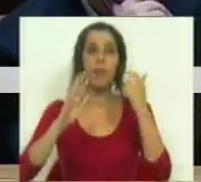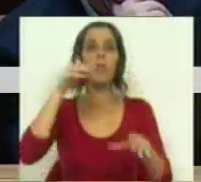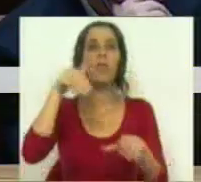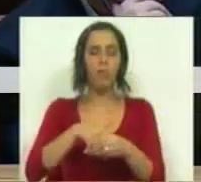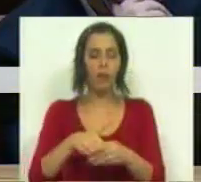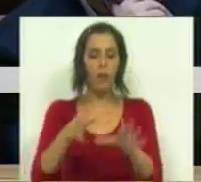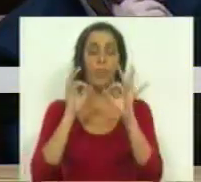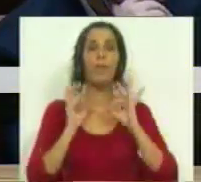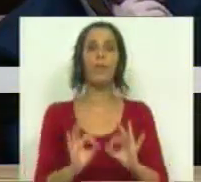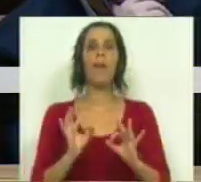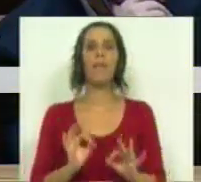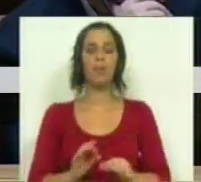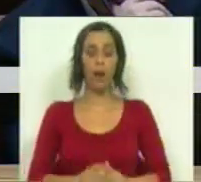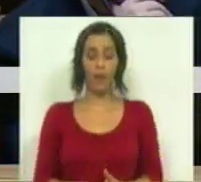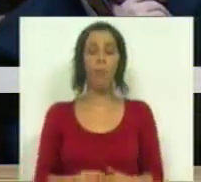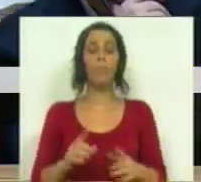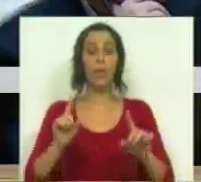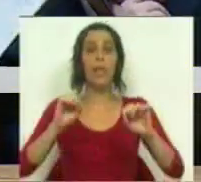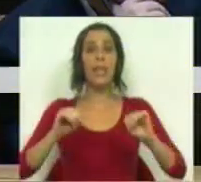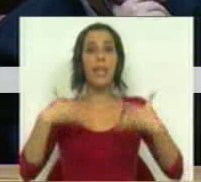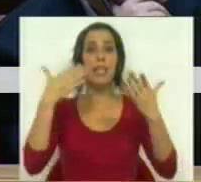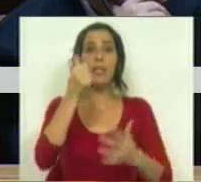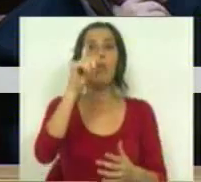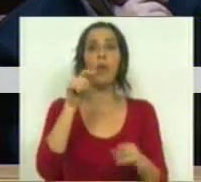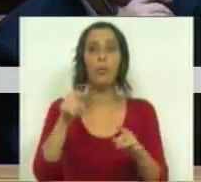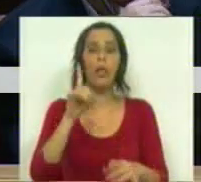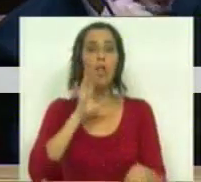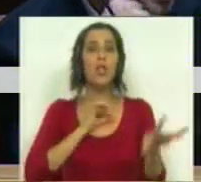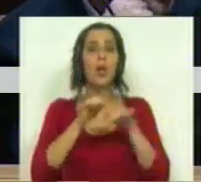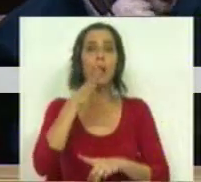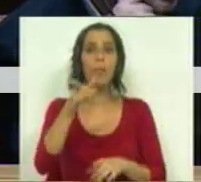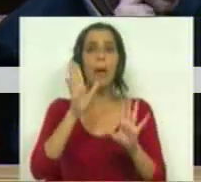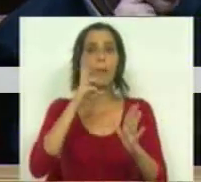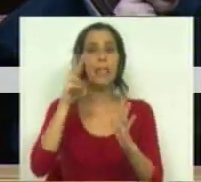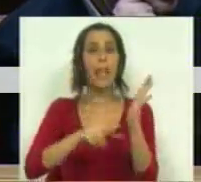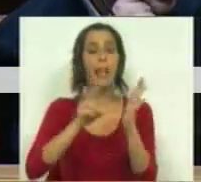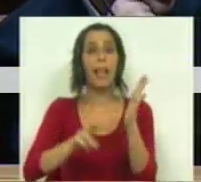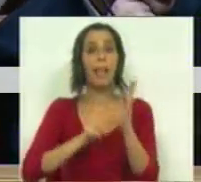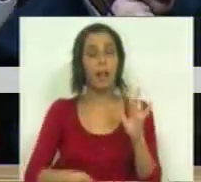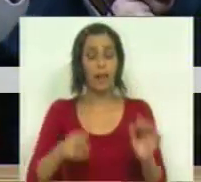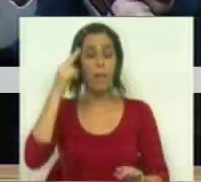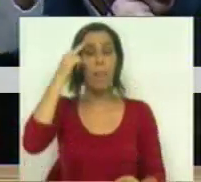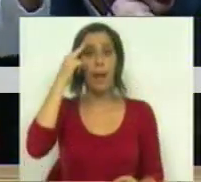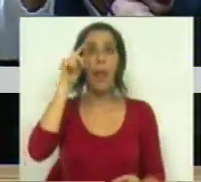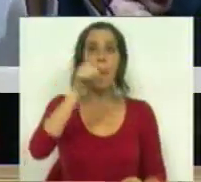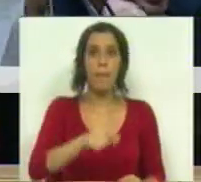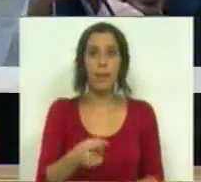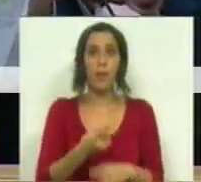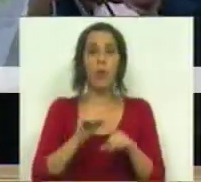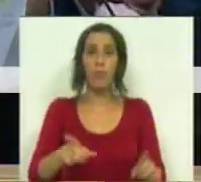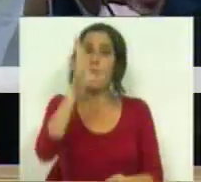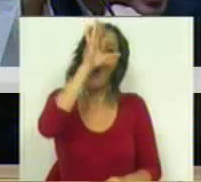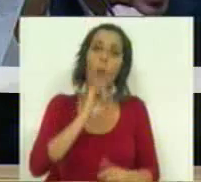votaram favoravelmente a iniciativa do Bloco de Esquerda. Senhor deputado, é preciso ler na Madeira, porque